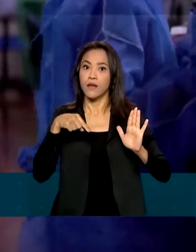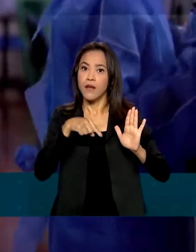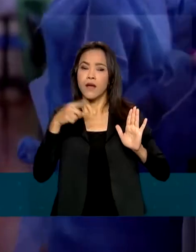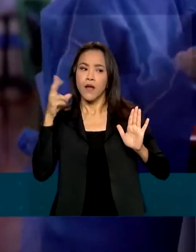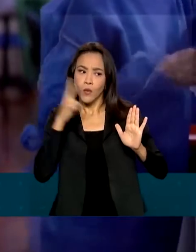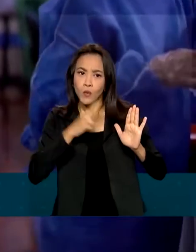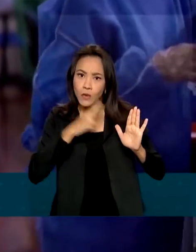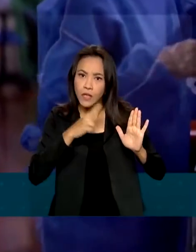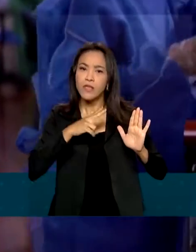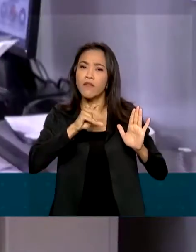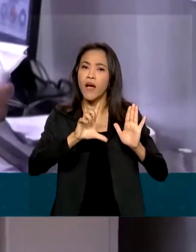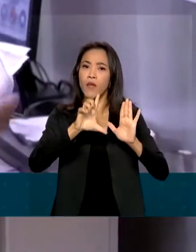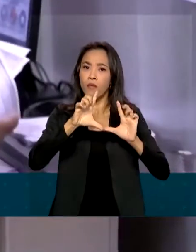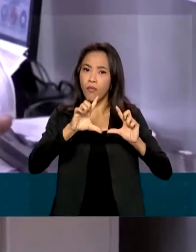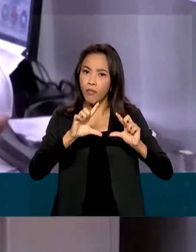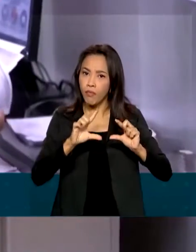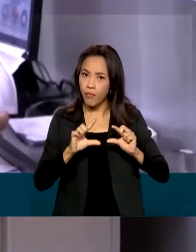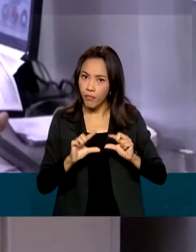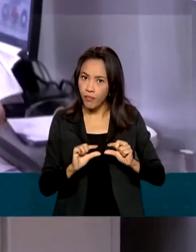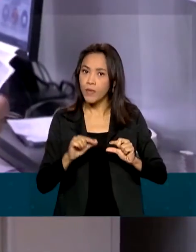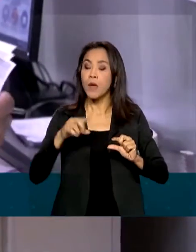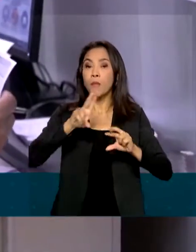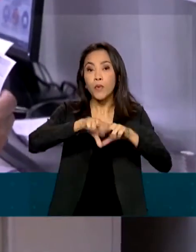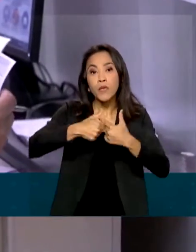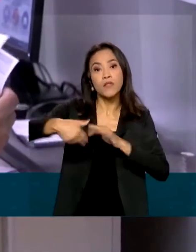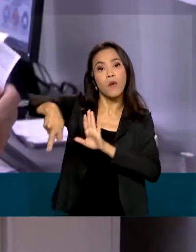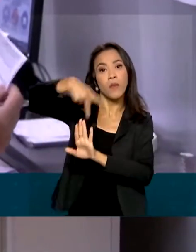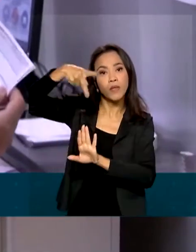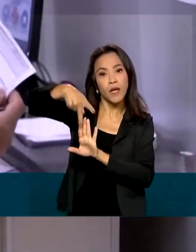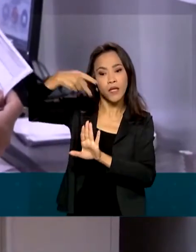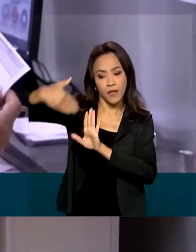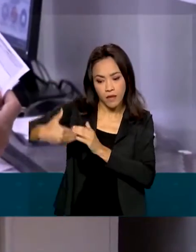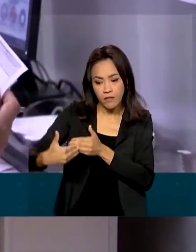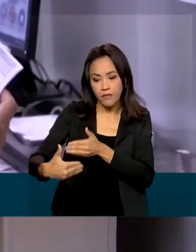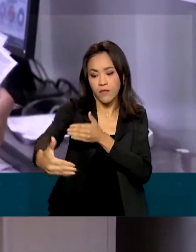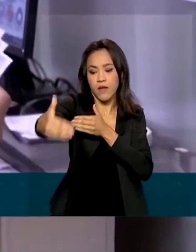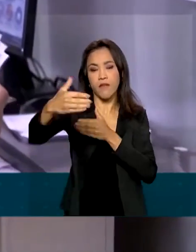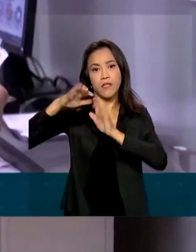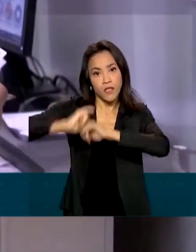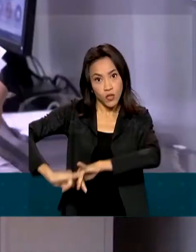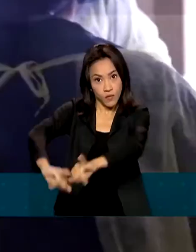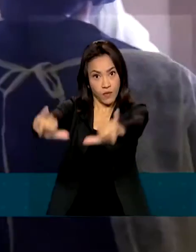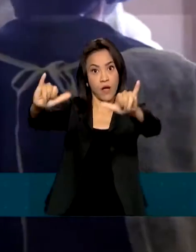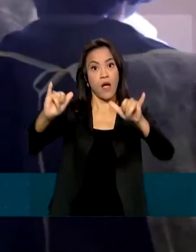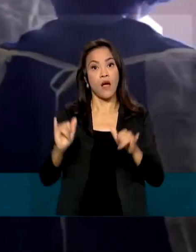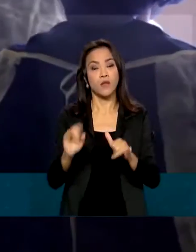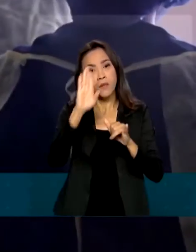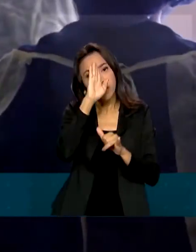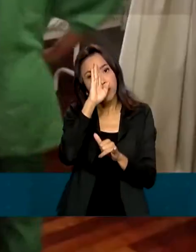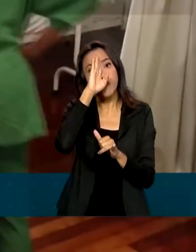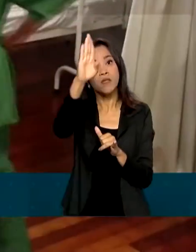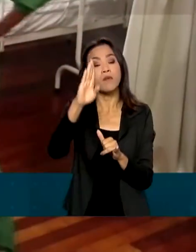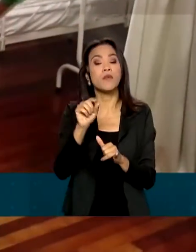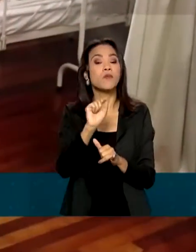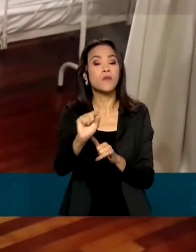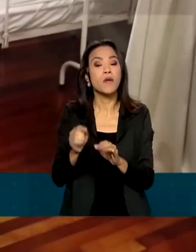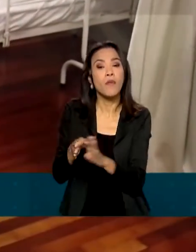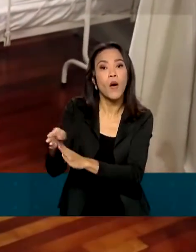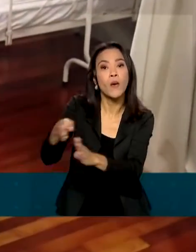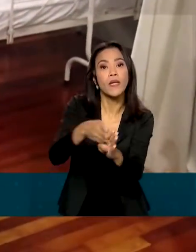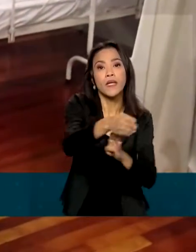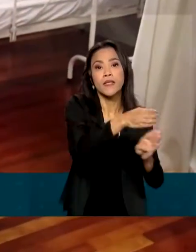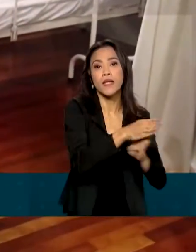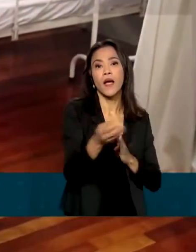devem perder o efeito por isso uma portaria deverá ser publicada nos próximos dias principalmente para